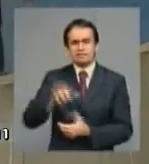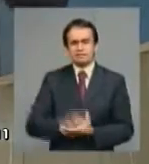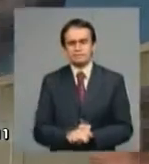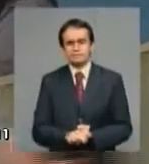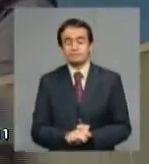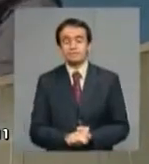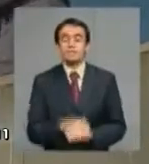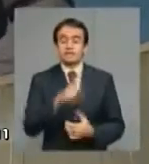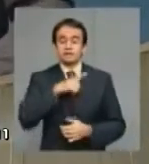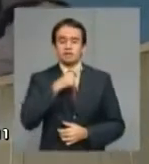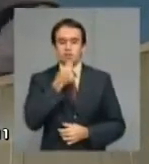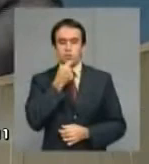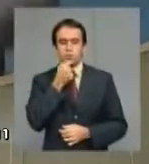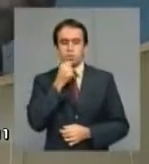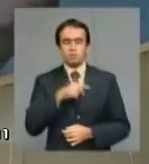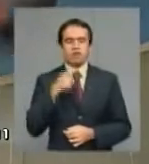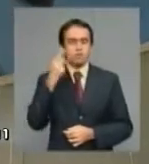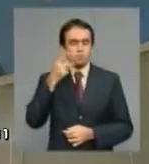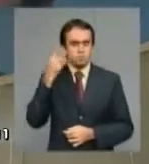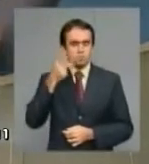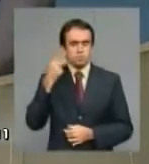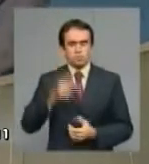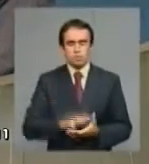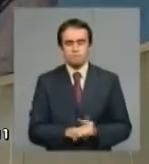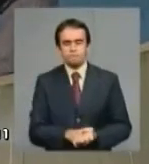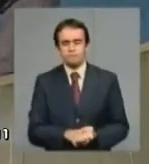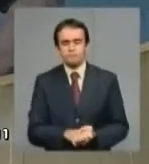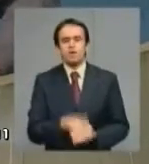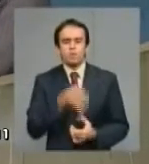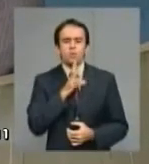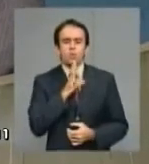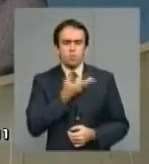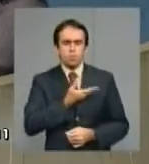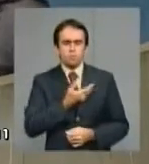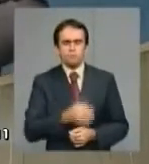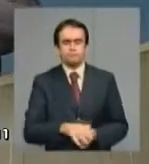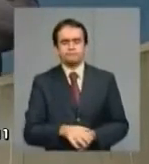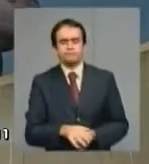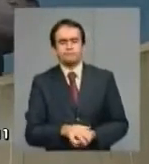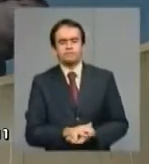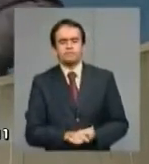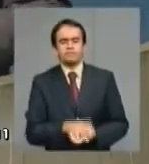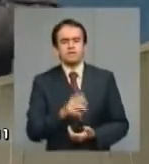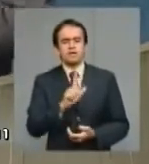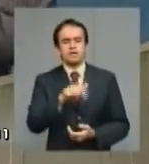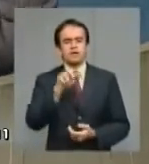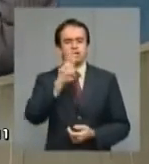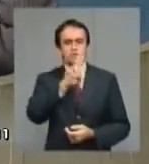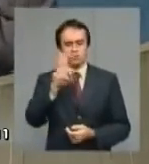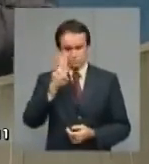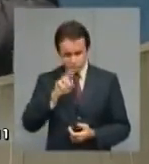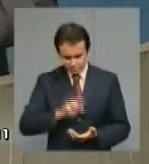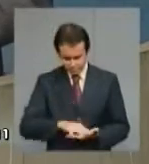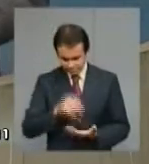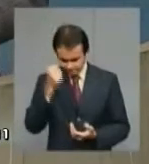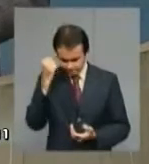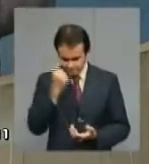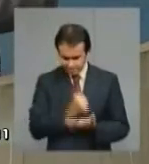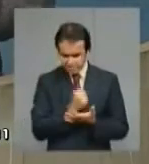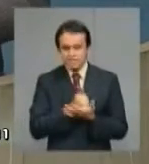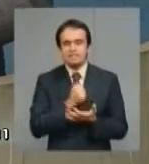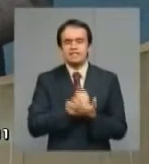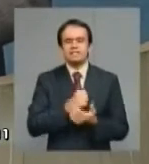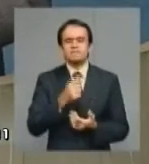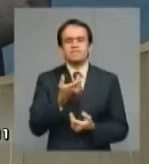Tem um promotor que eu conheço assim de vista, é o doutor, se eu me lembro o nome